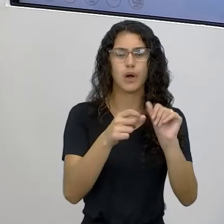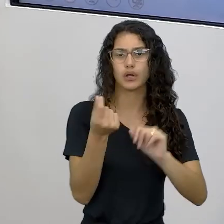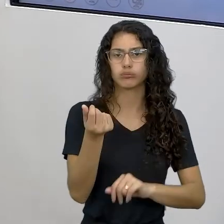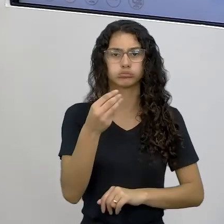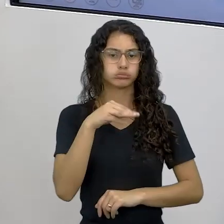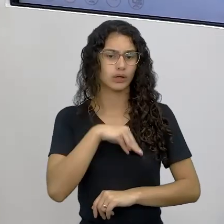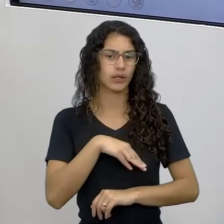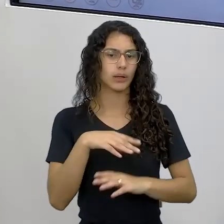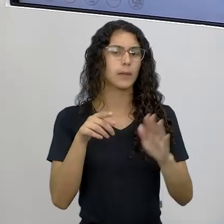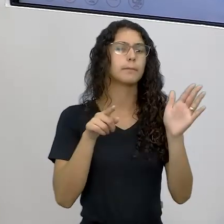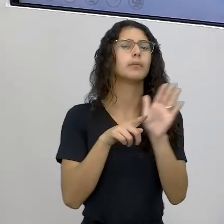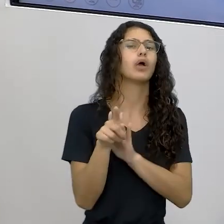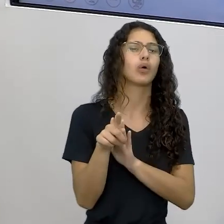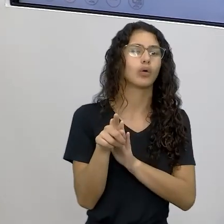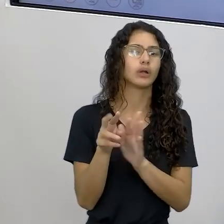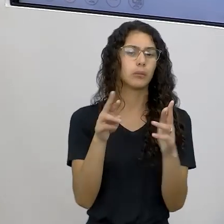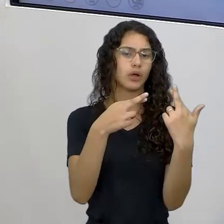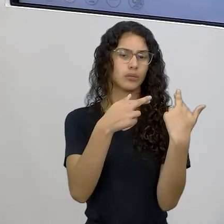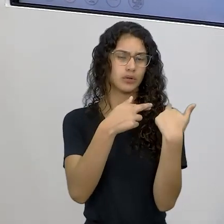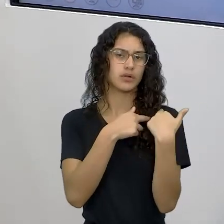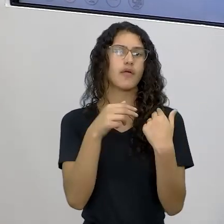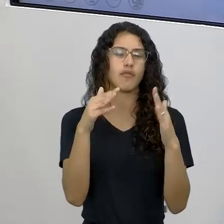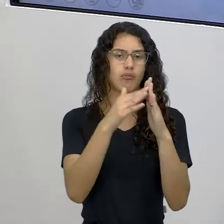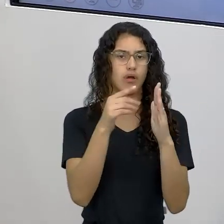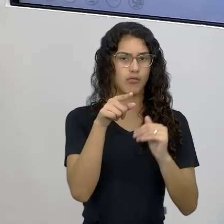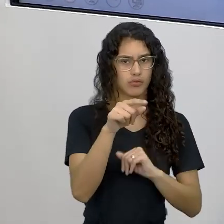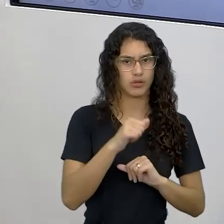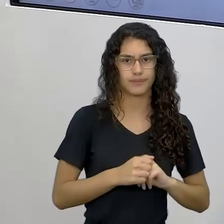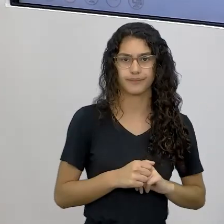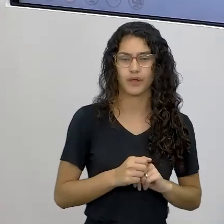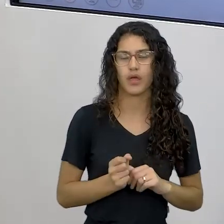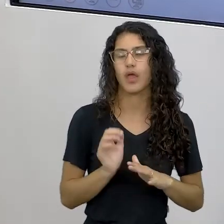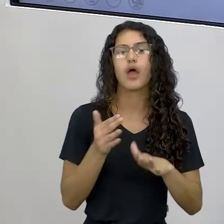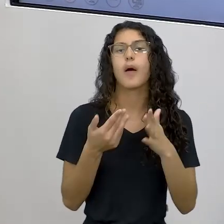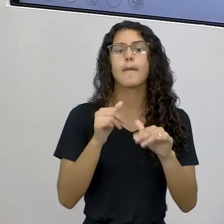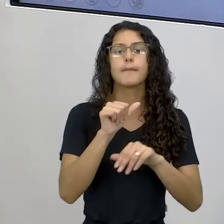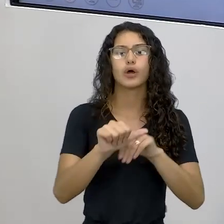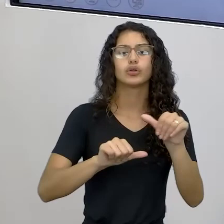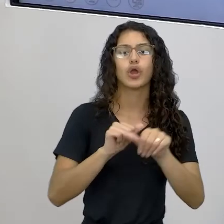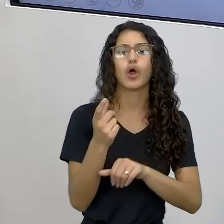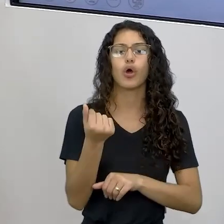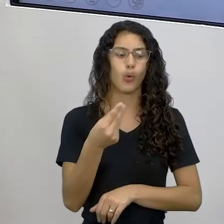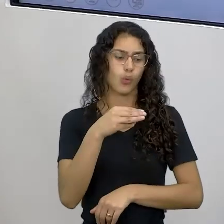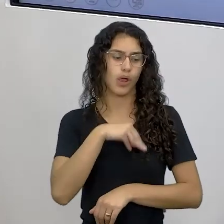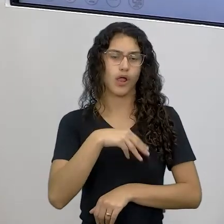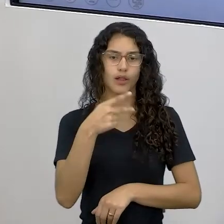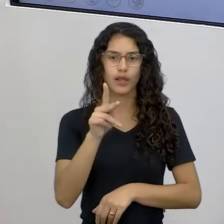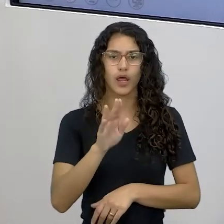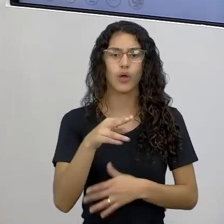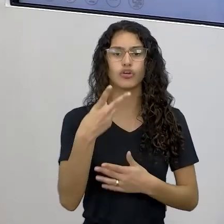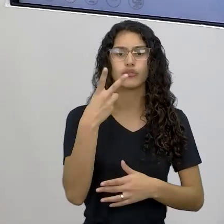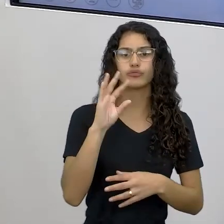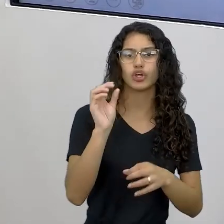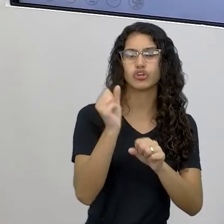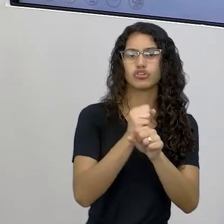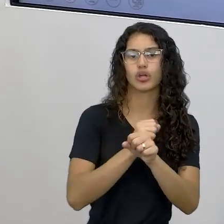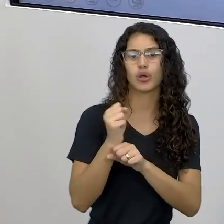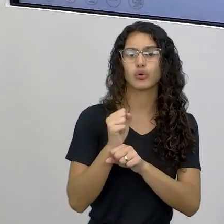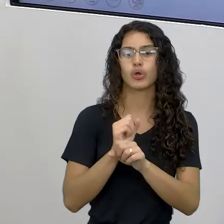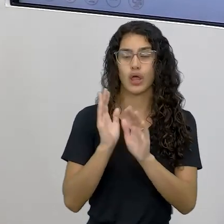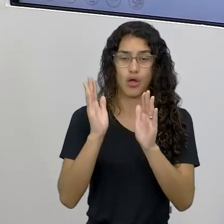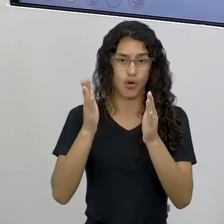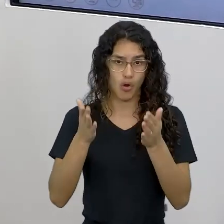salário? Pergunta aí para o responsável aí que mora com vocês. Será que muda o salário deles quando eles tinham 20 anos